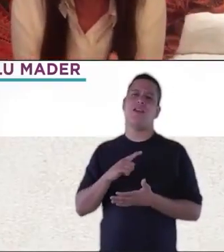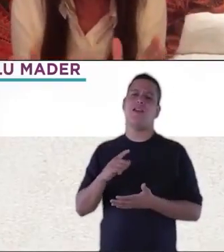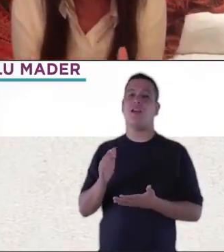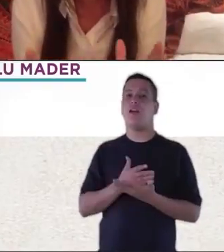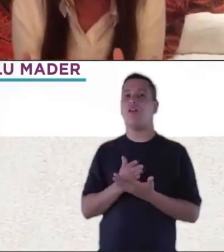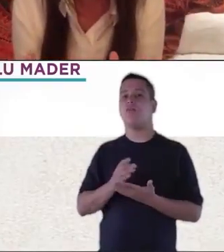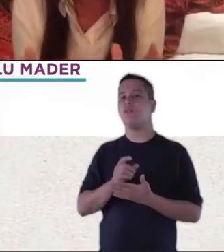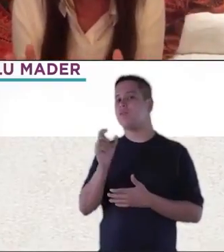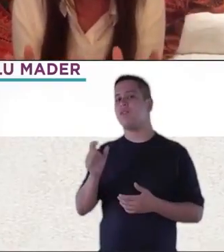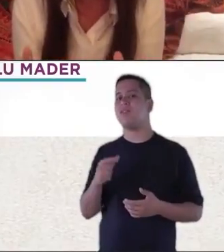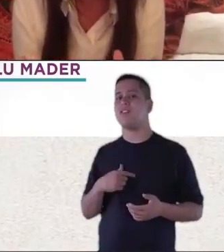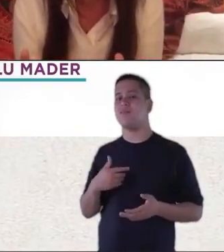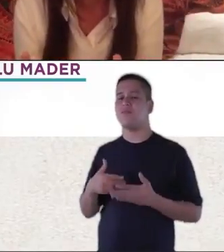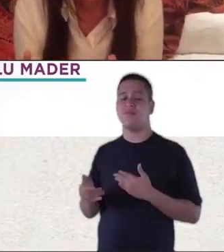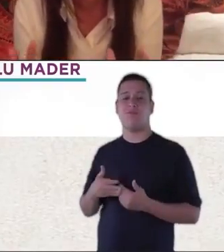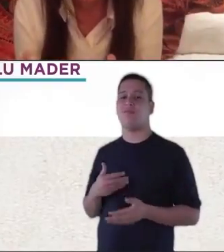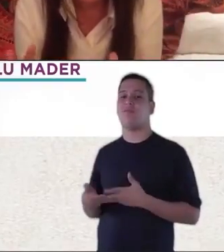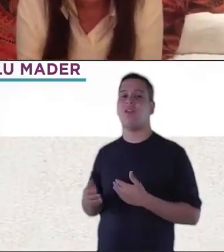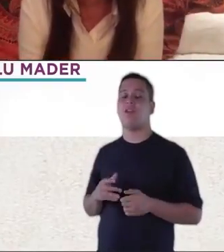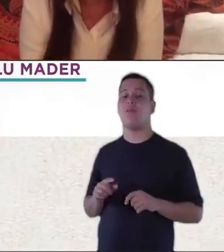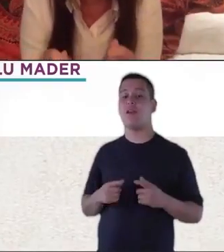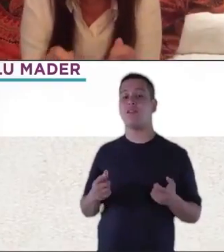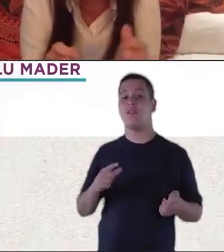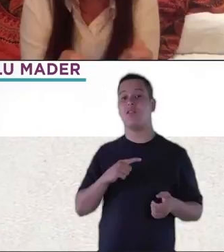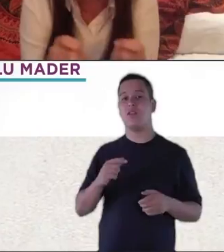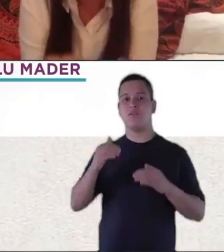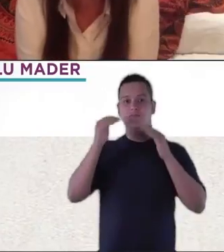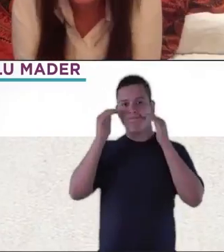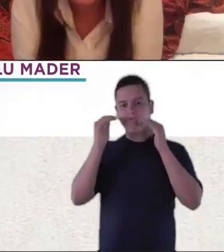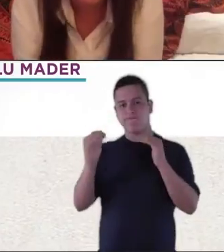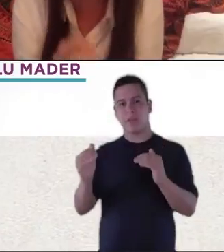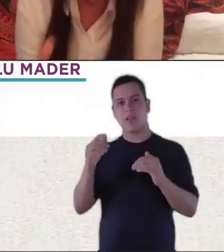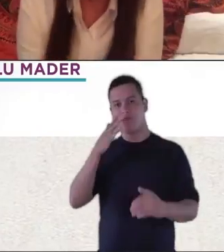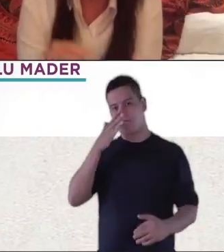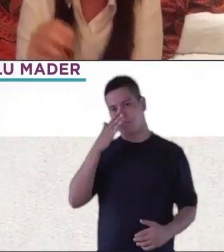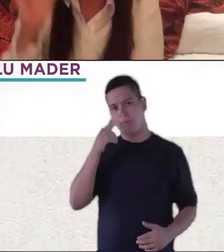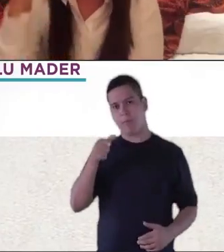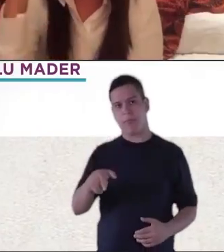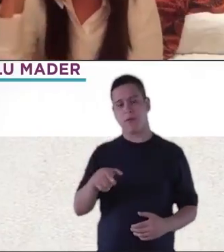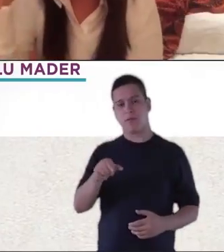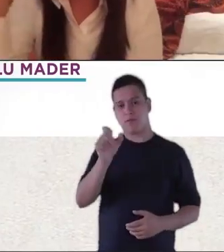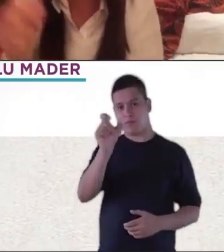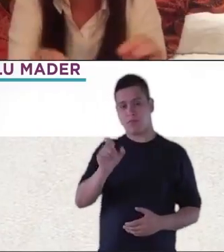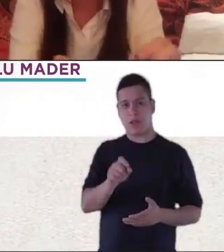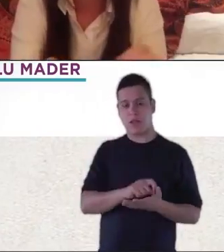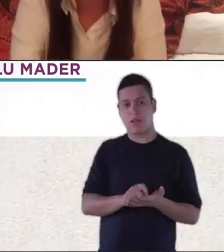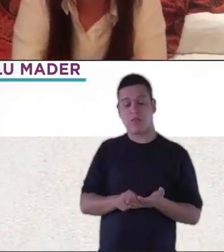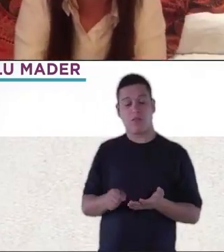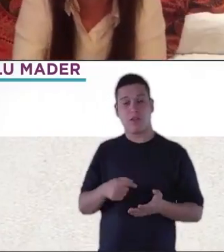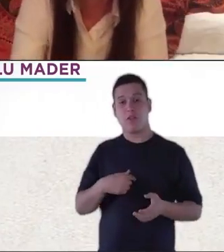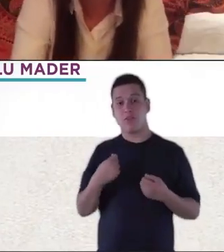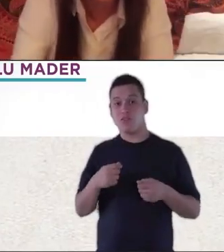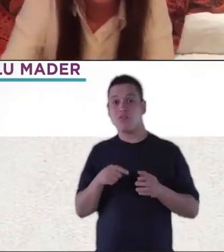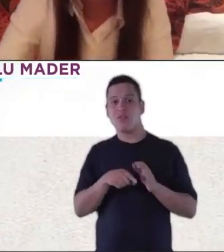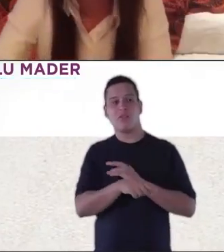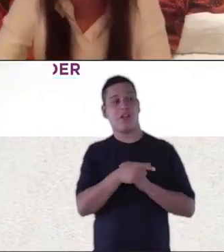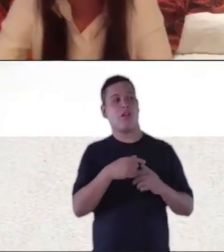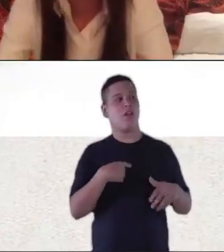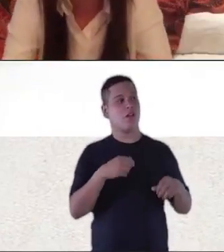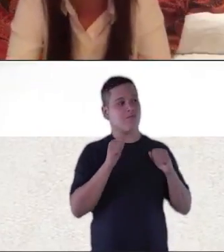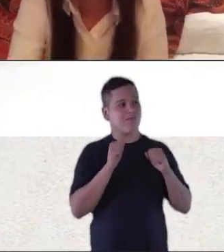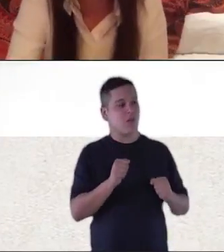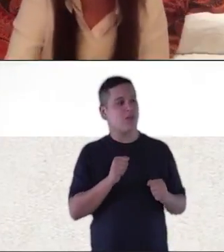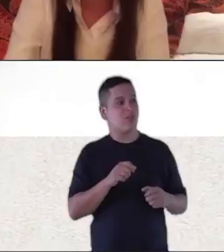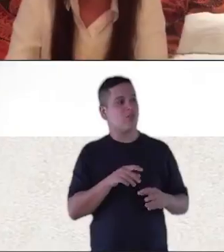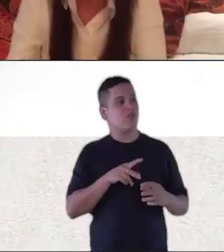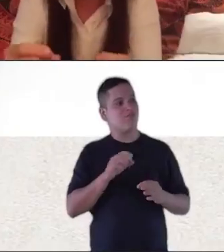tanto respeito pela obra que eu fico assim, para mexer, eu fico meio realmente pedindo, não, posso mexer aqui numa vírgula, às vezes